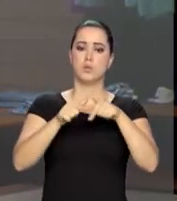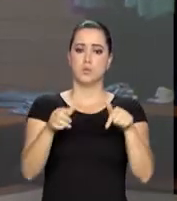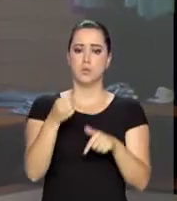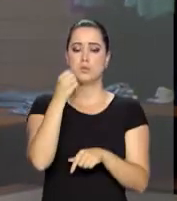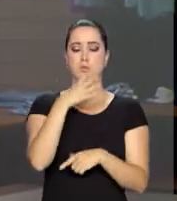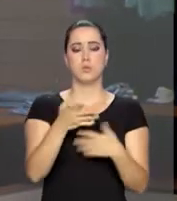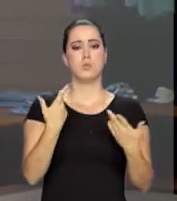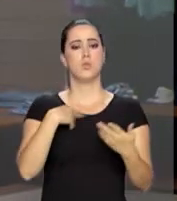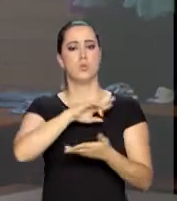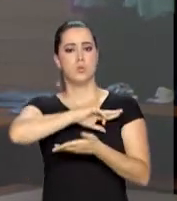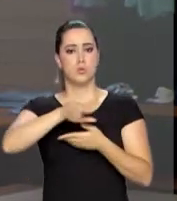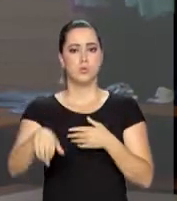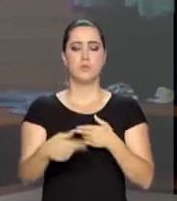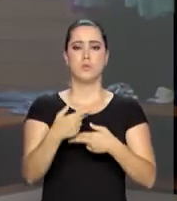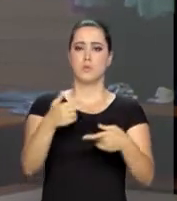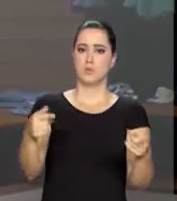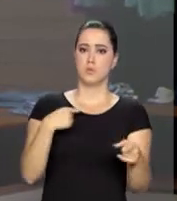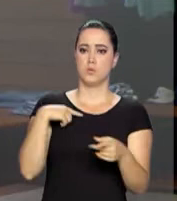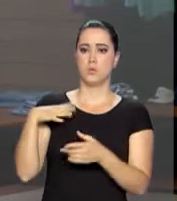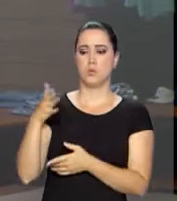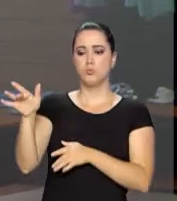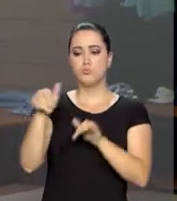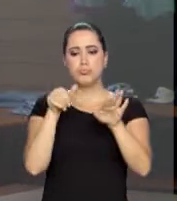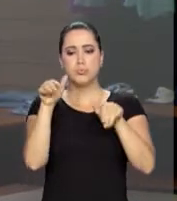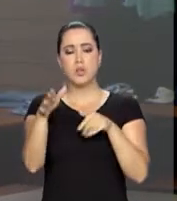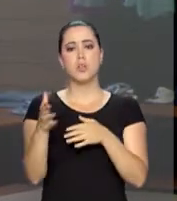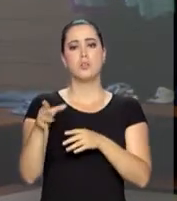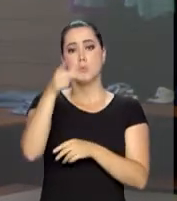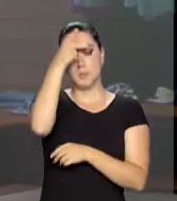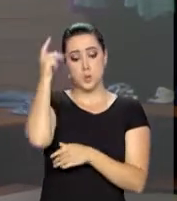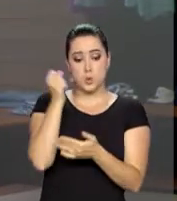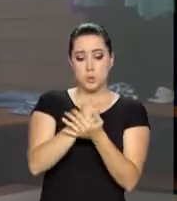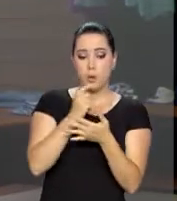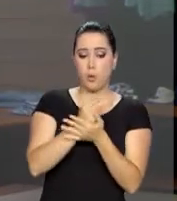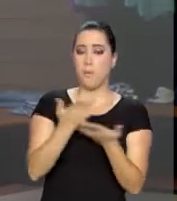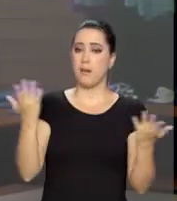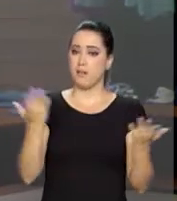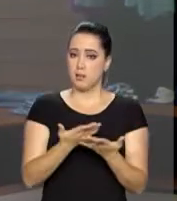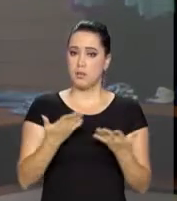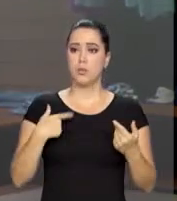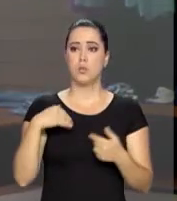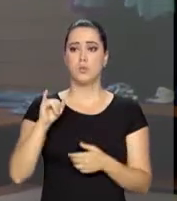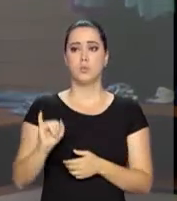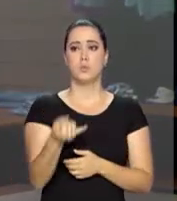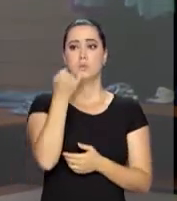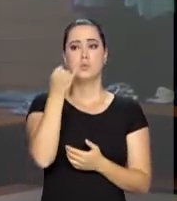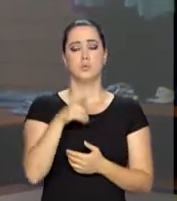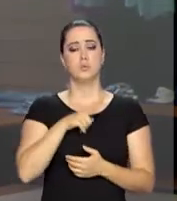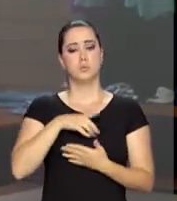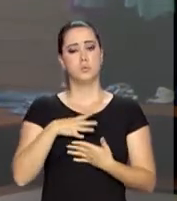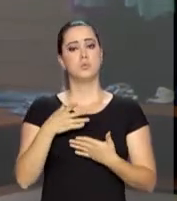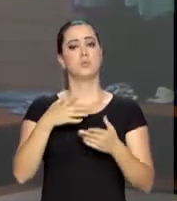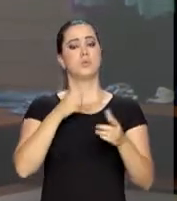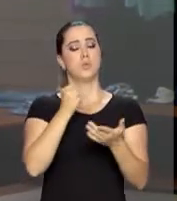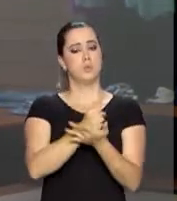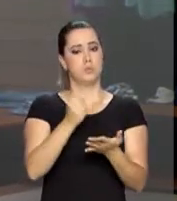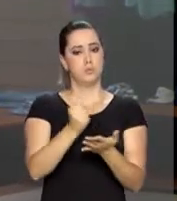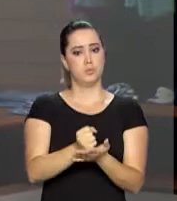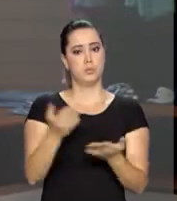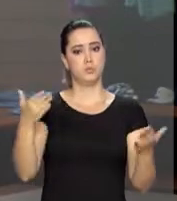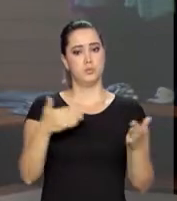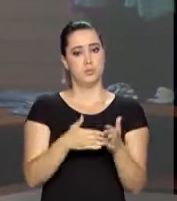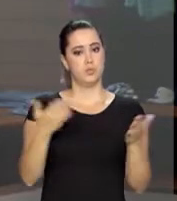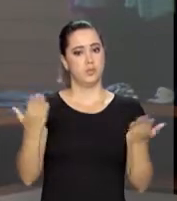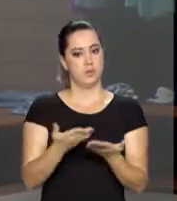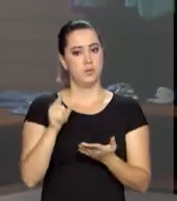conhecia bastante produto é fidelizar bastante cliente e acabei cabo surge nessa oportunidade de ter seu efetivo e continuou que até